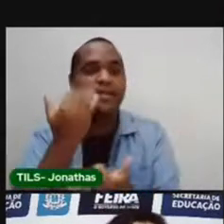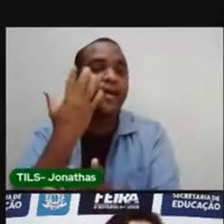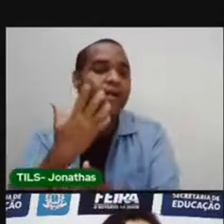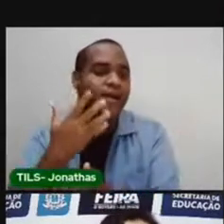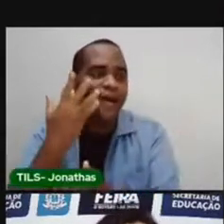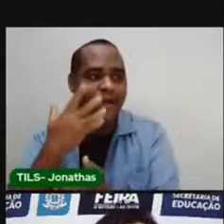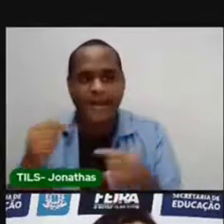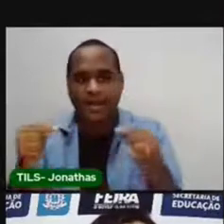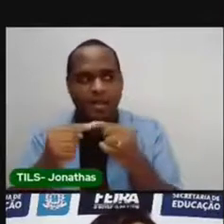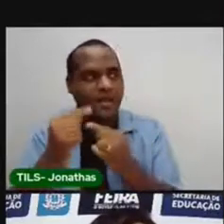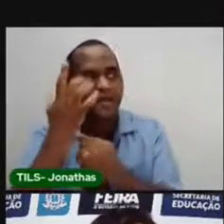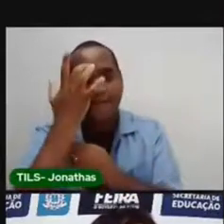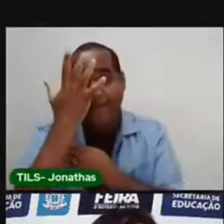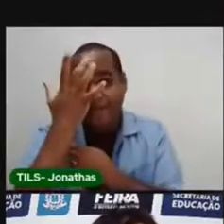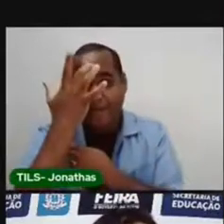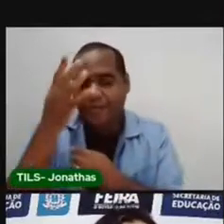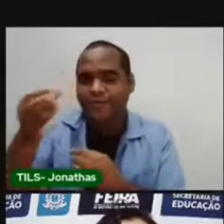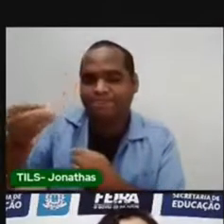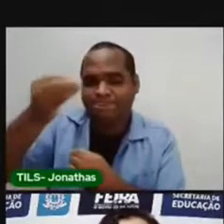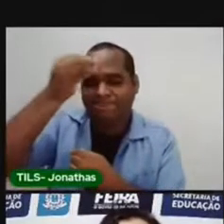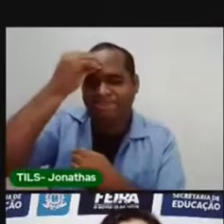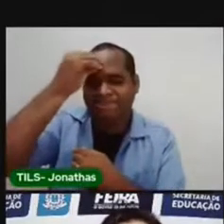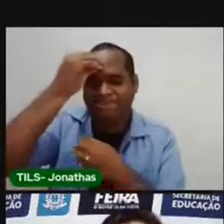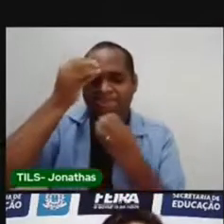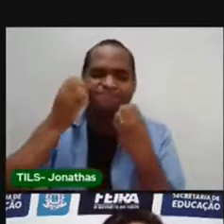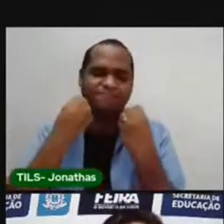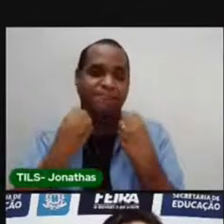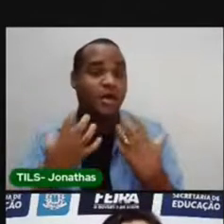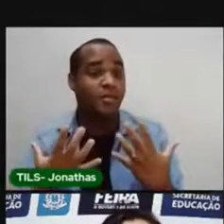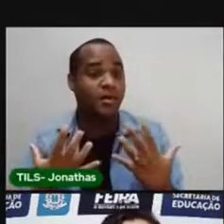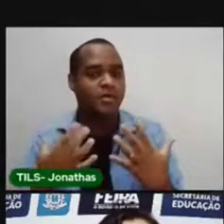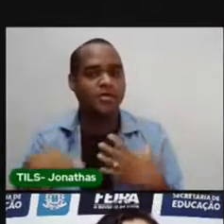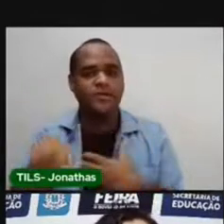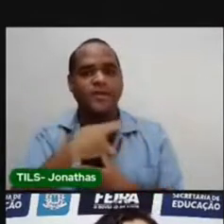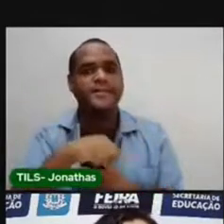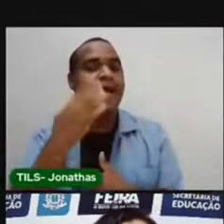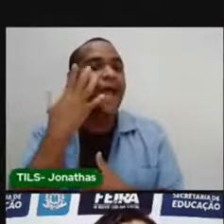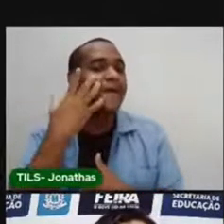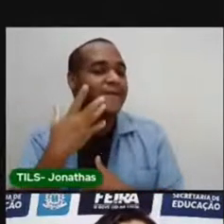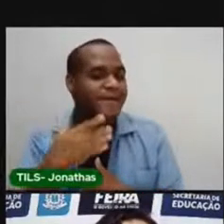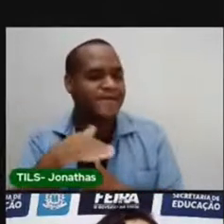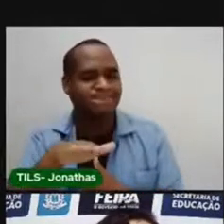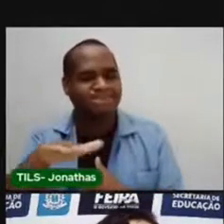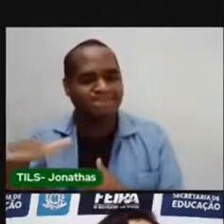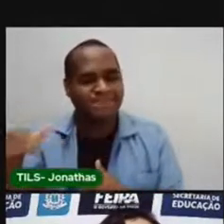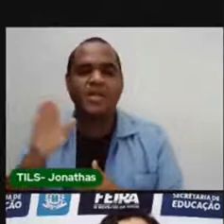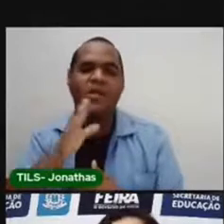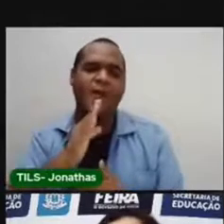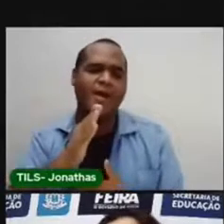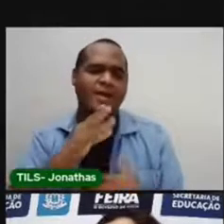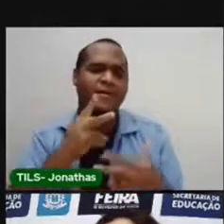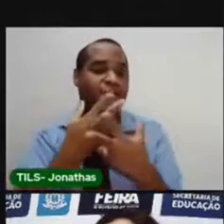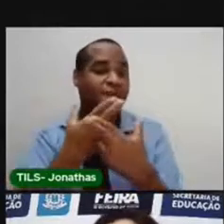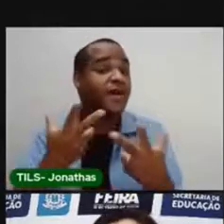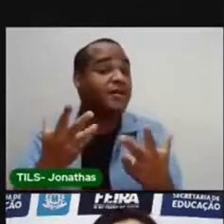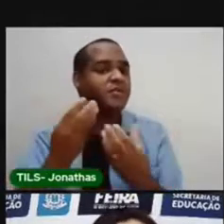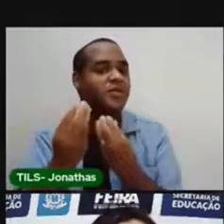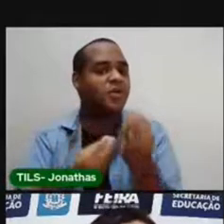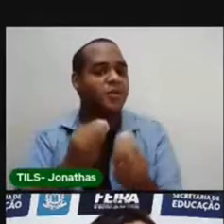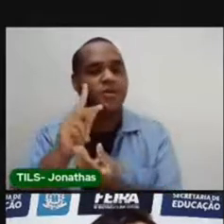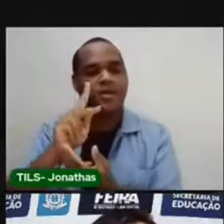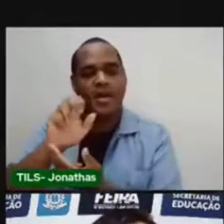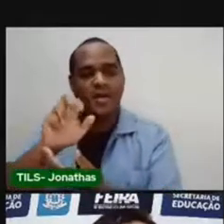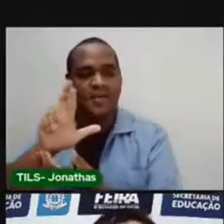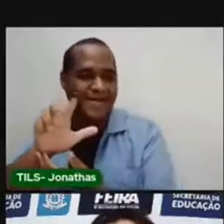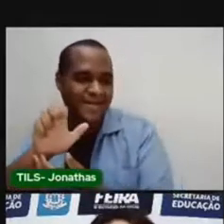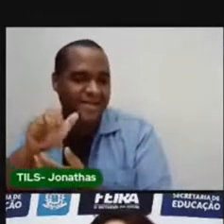são fáceis de ser memorizadas. E você, criança, conhece muitas parlendas. Parlendas de